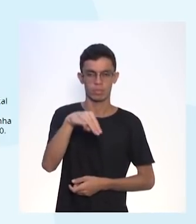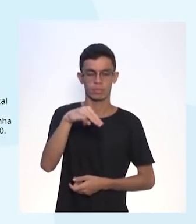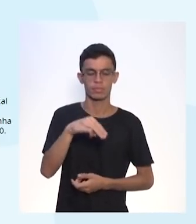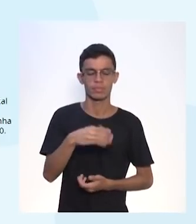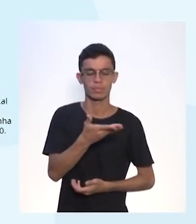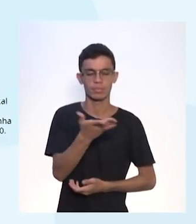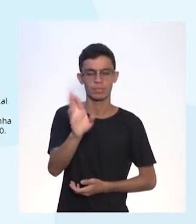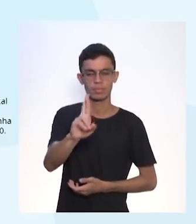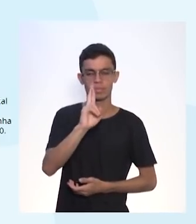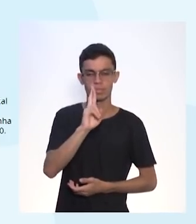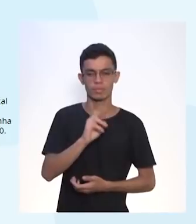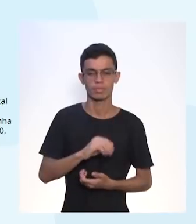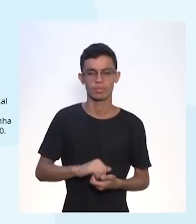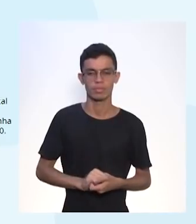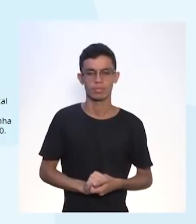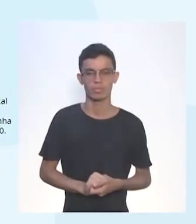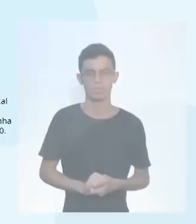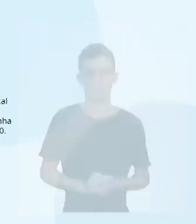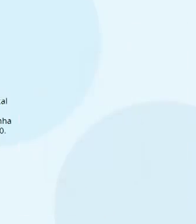para vocês.